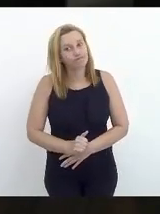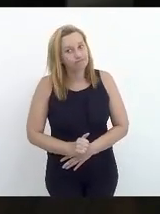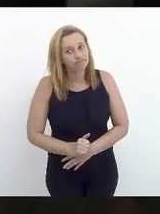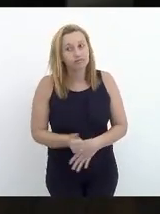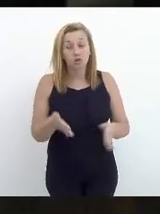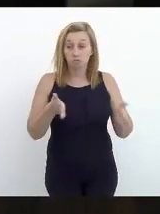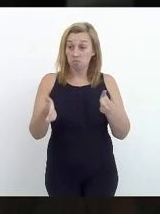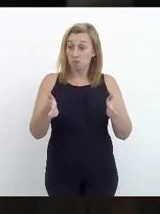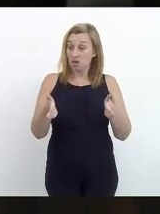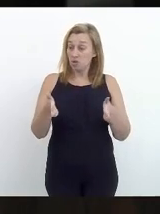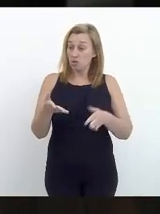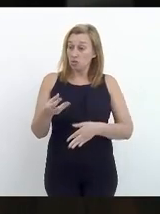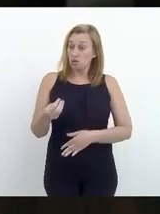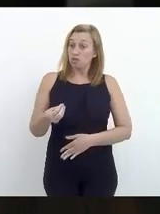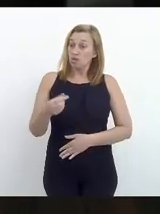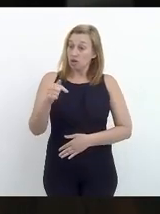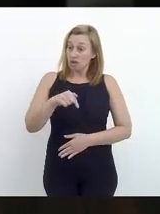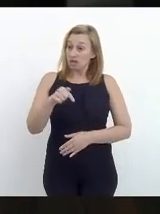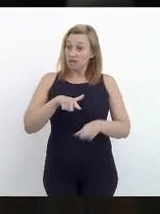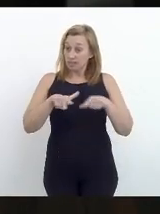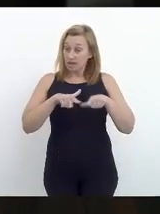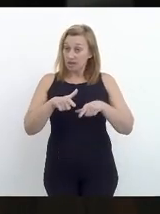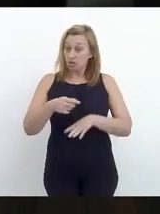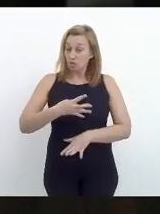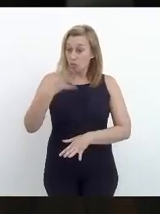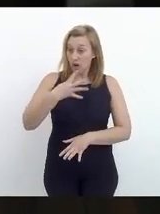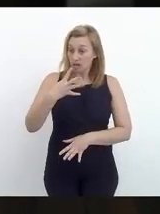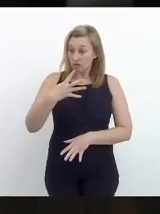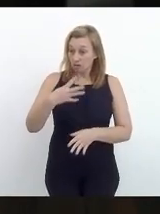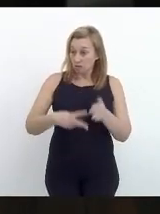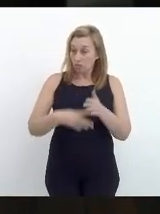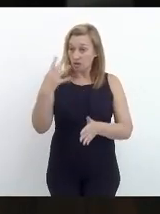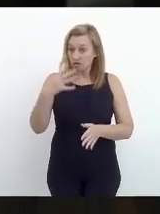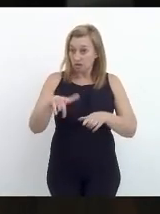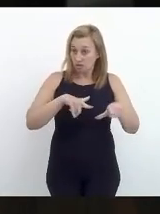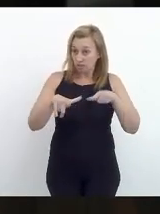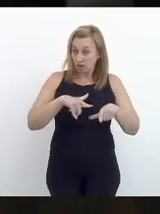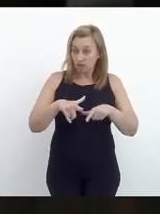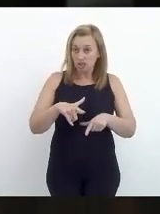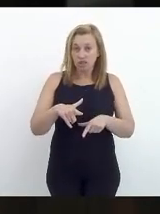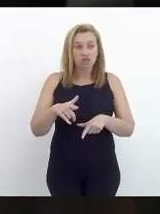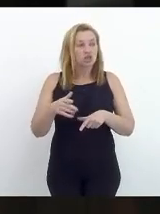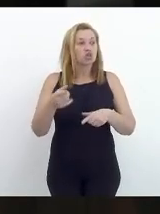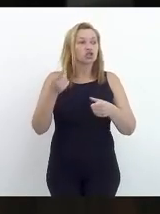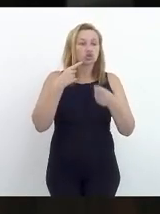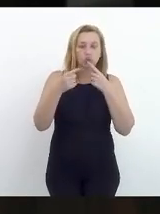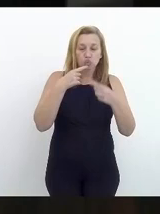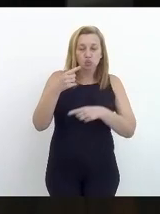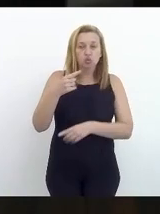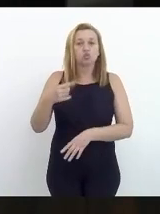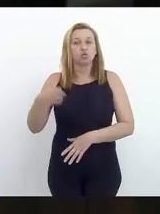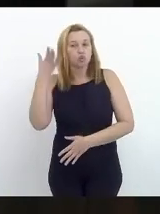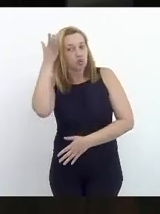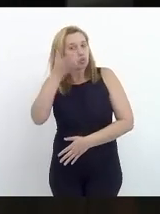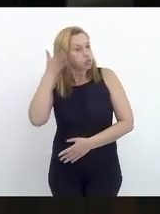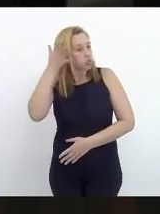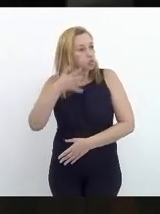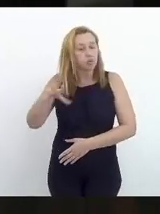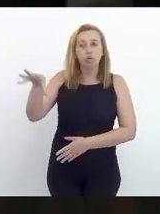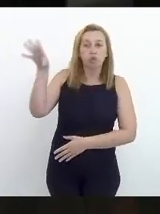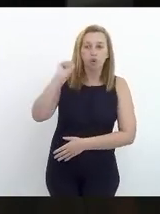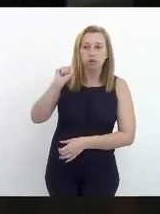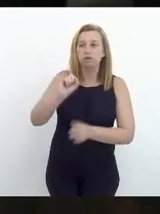eu estou aqui, quarto mandato, a gente debateu tanto uma mensagem, ouvimos tantos representantes.